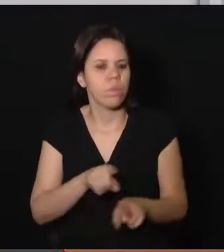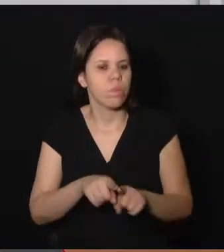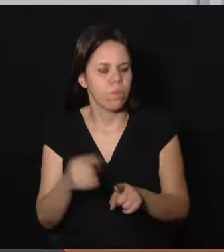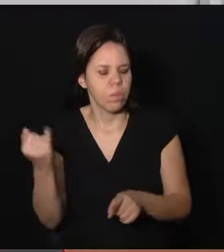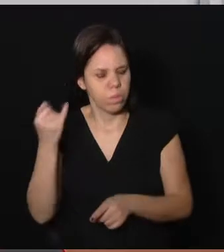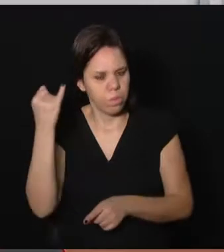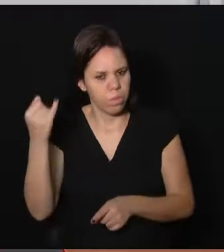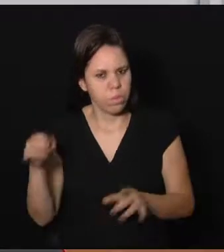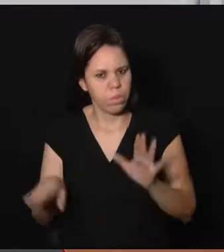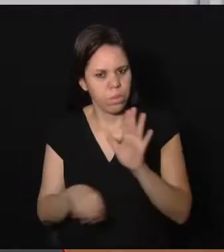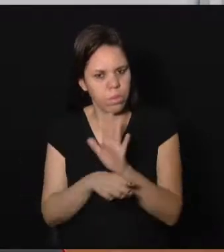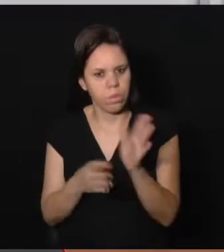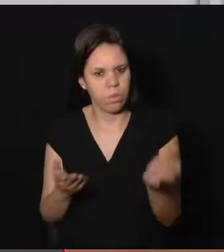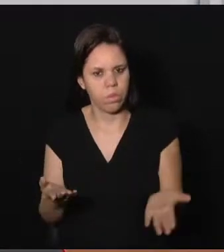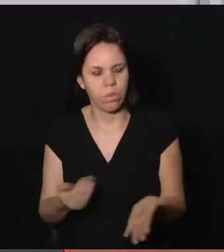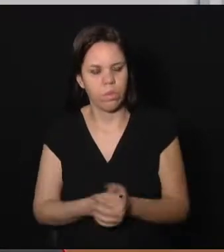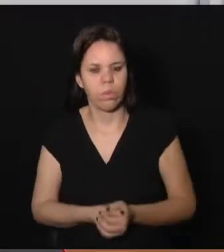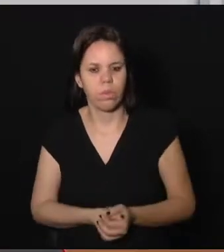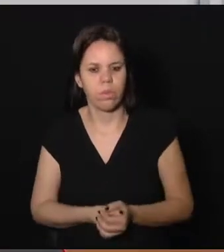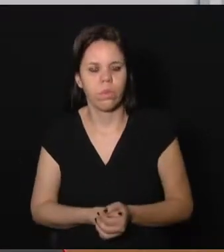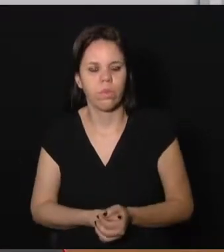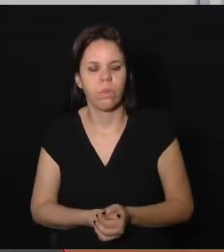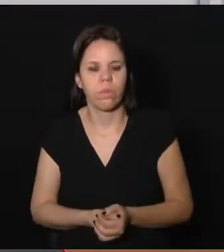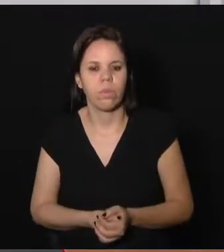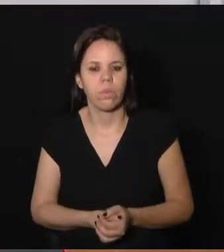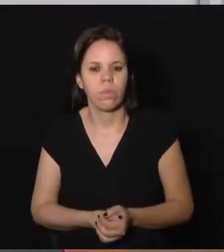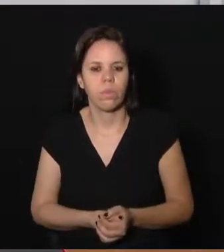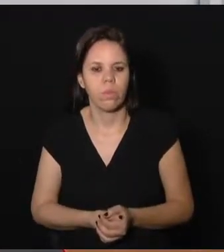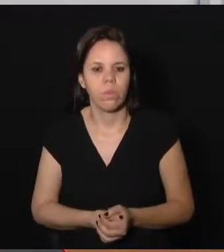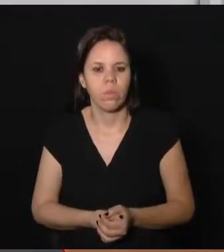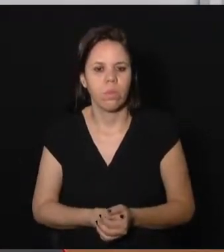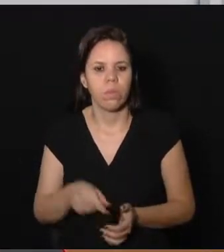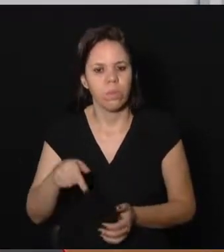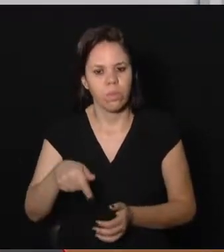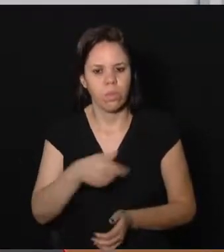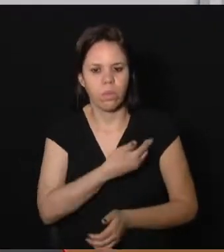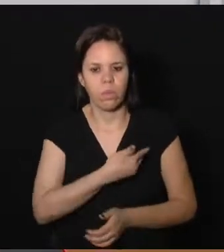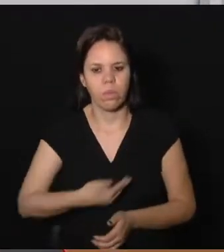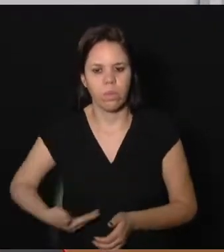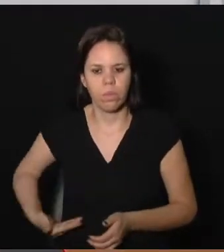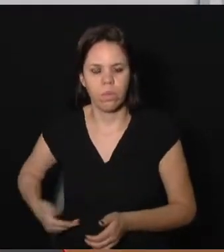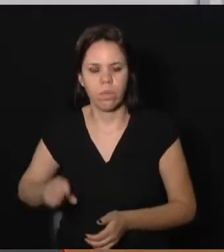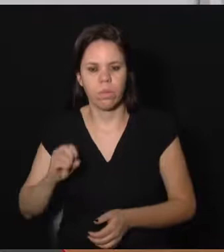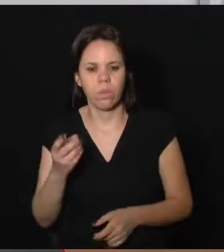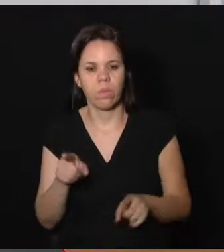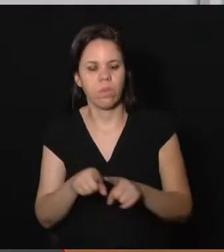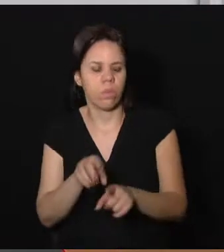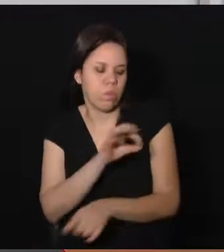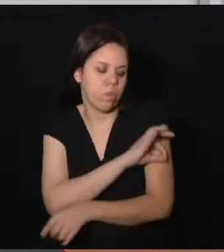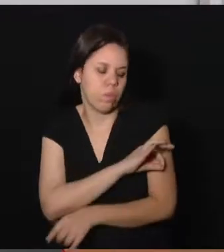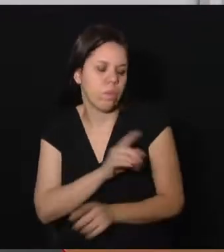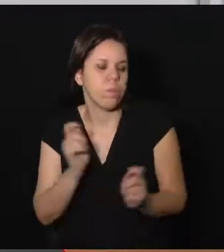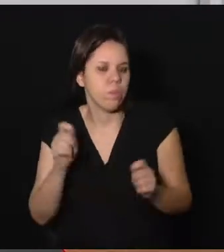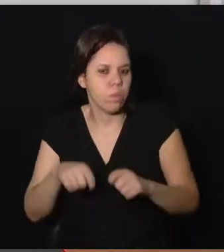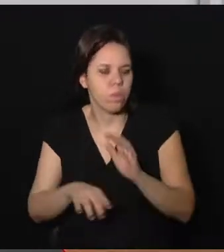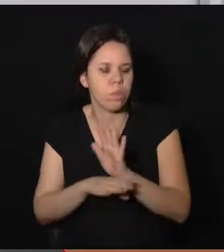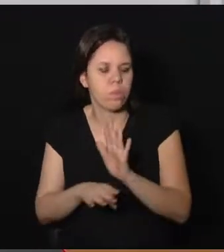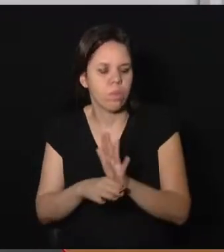importante e eu penso que o Executivo, assim como o Legislativo, tem muito a